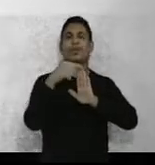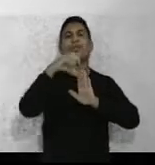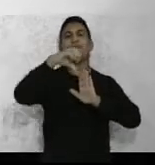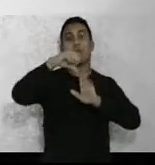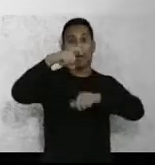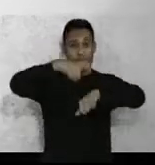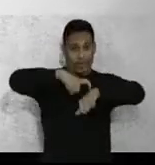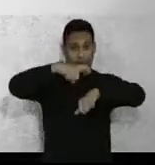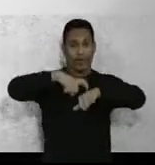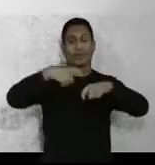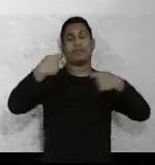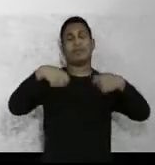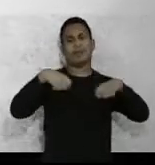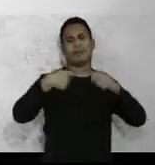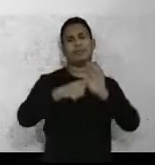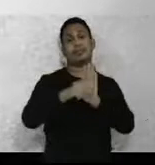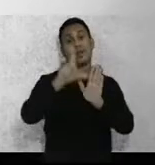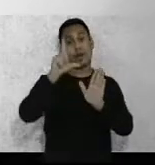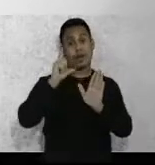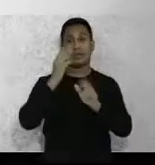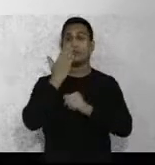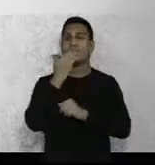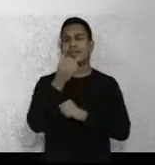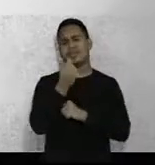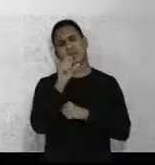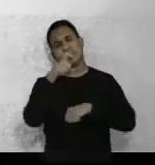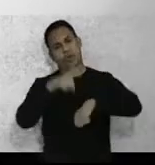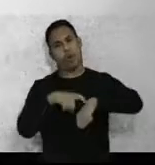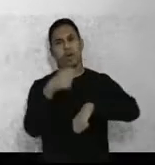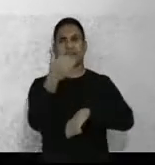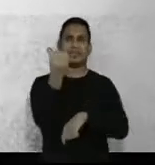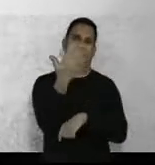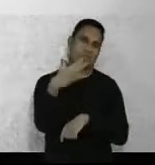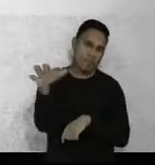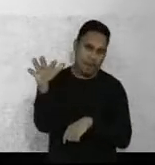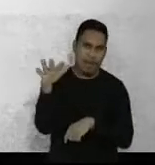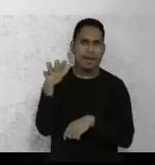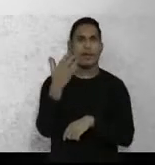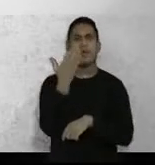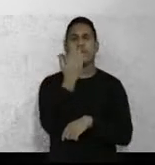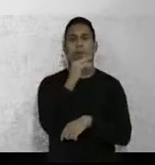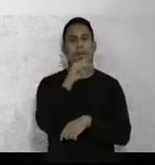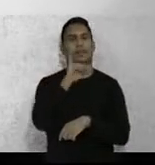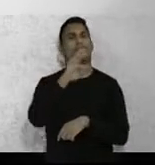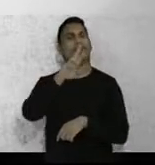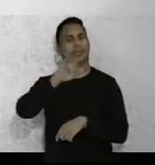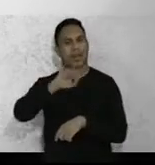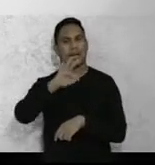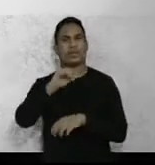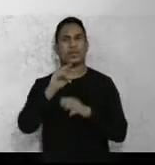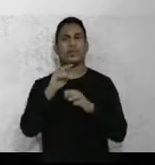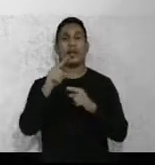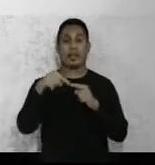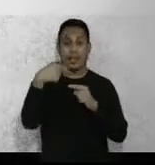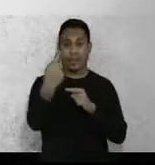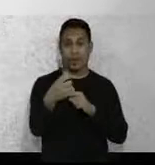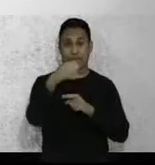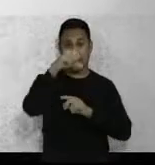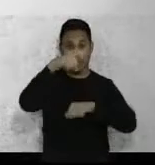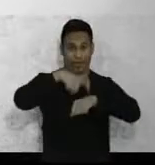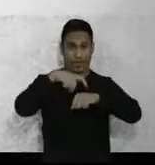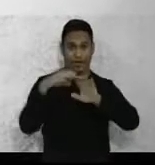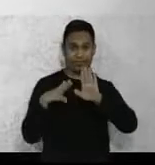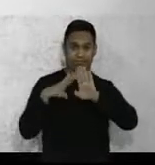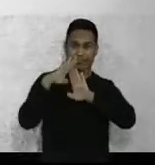e 6 e meia. Tá? Então, 2 horas e meia, 3 horas antes é onde vai ter o pico. Não significa, claro, que se você só consumir um pouco